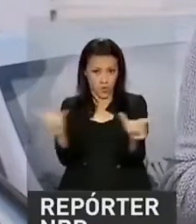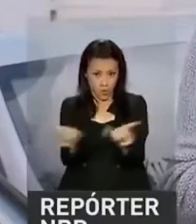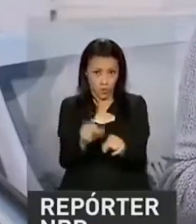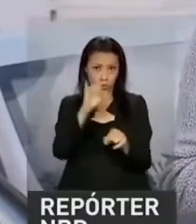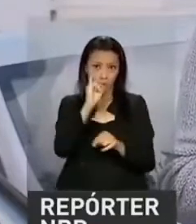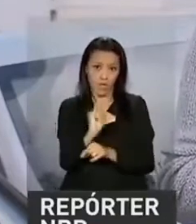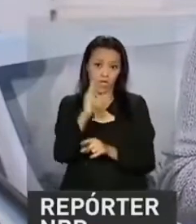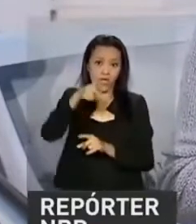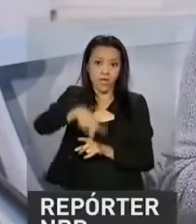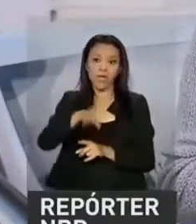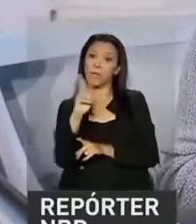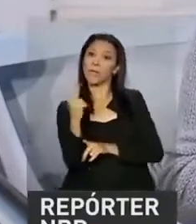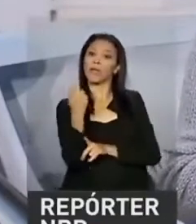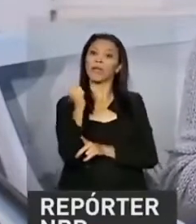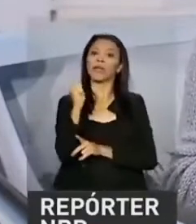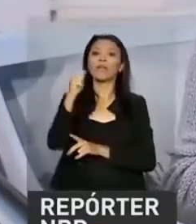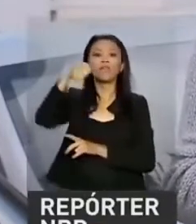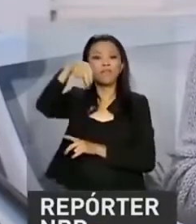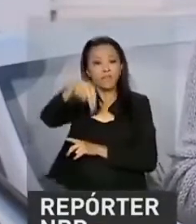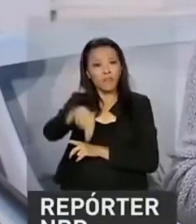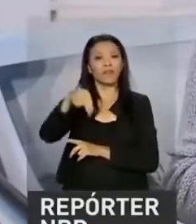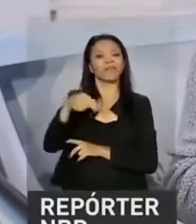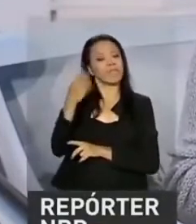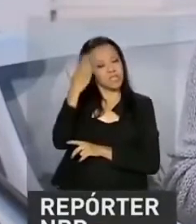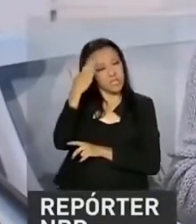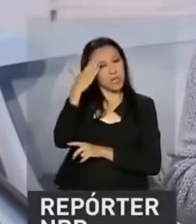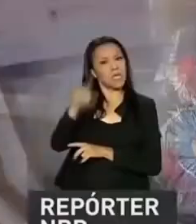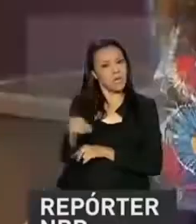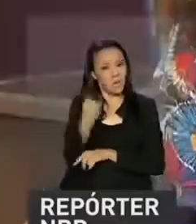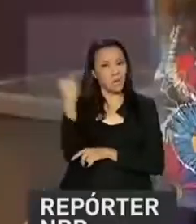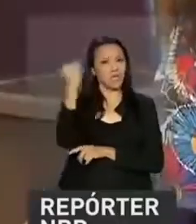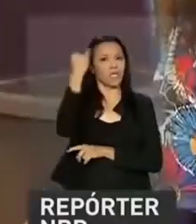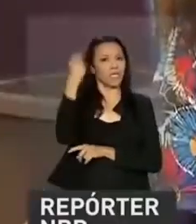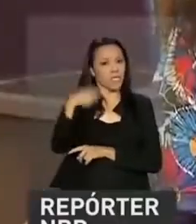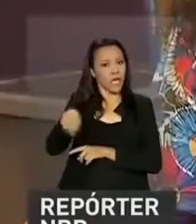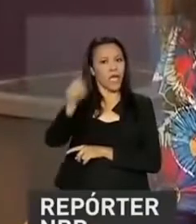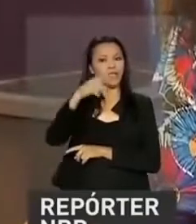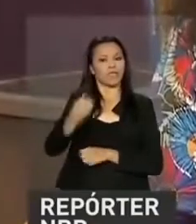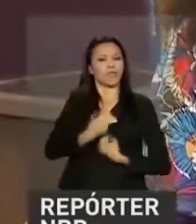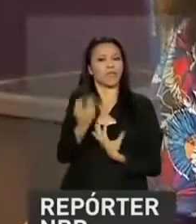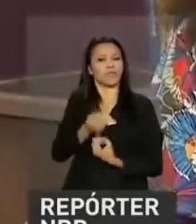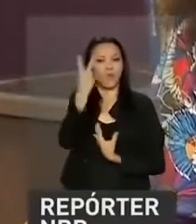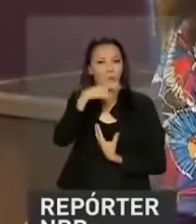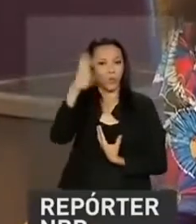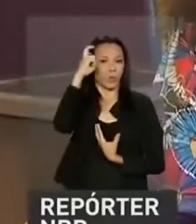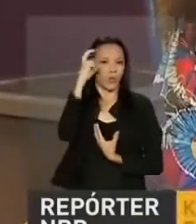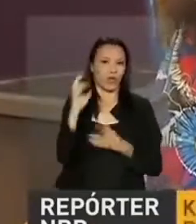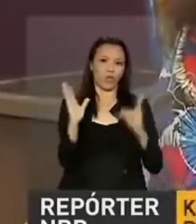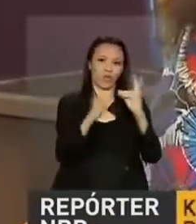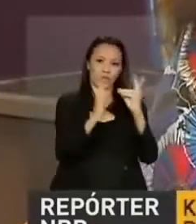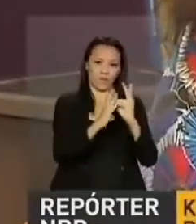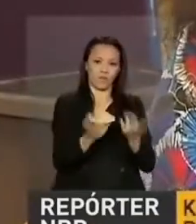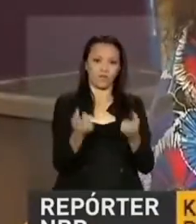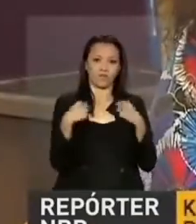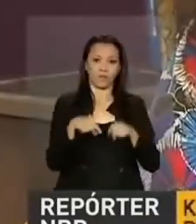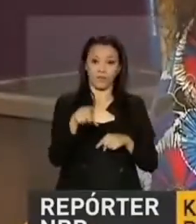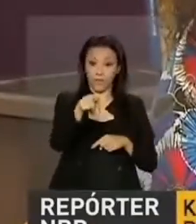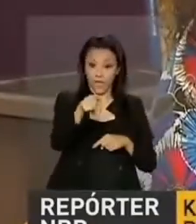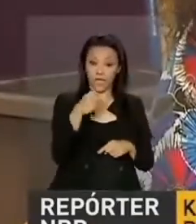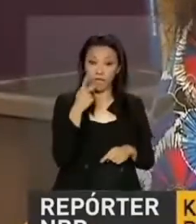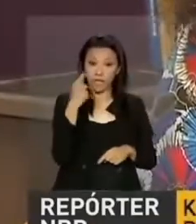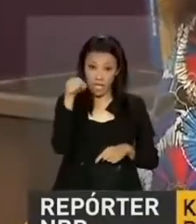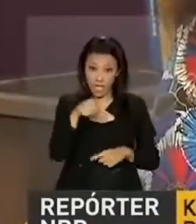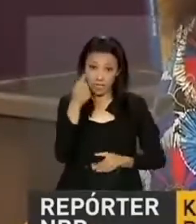reconhecer a importância cultural dessa expressão para o povo indígena. Essa política, ela não prevê apenas o registro de um